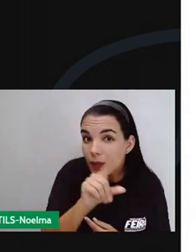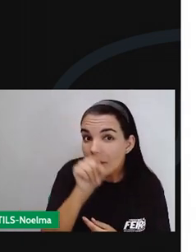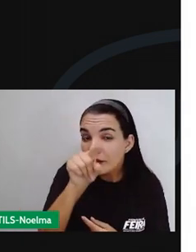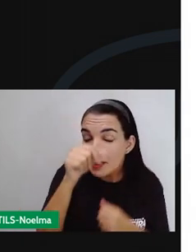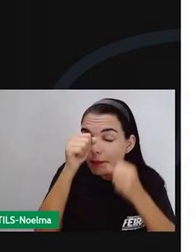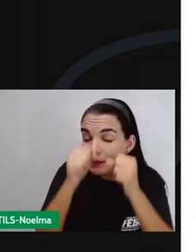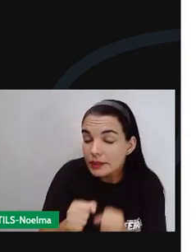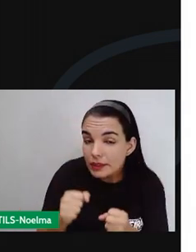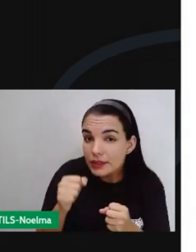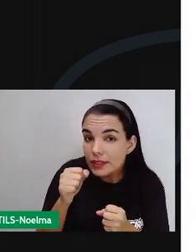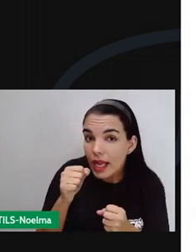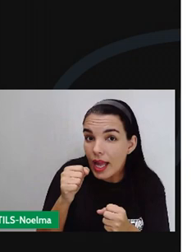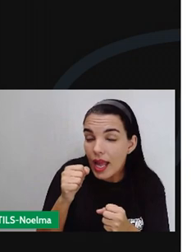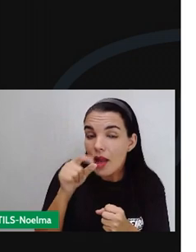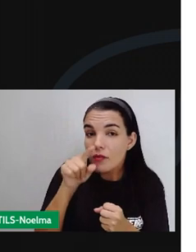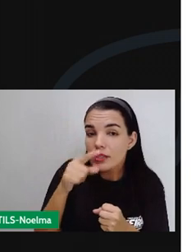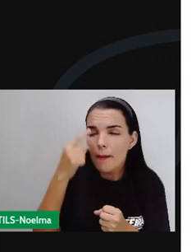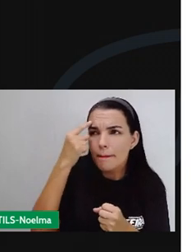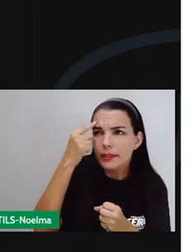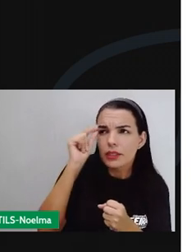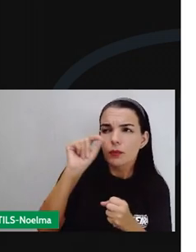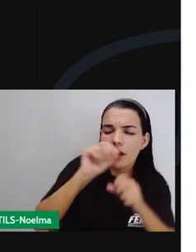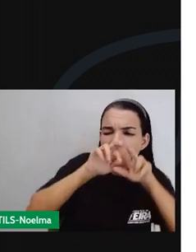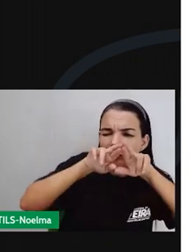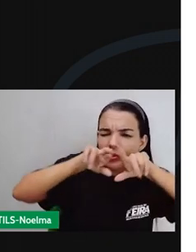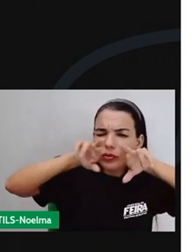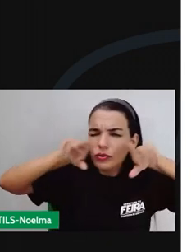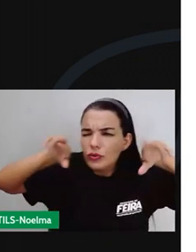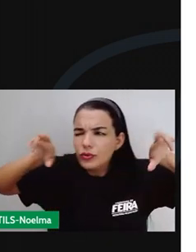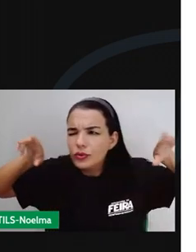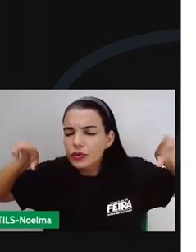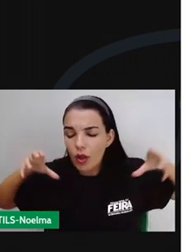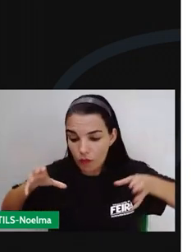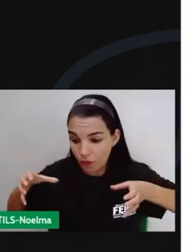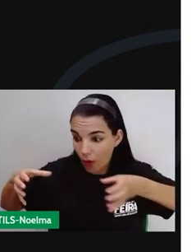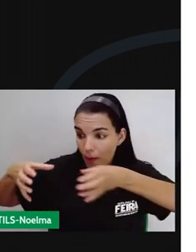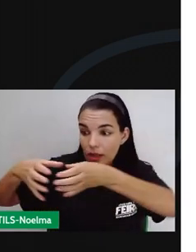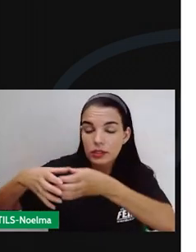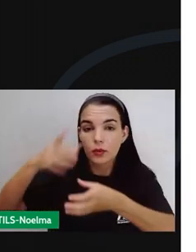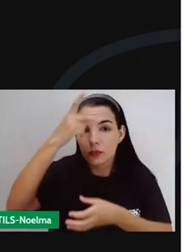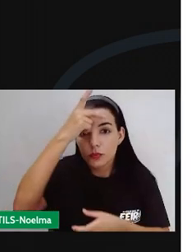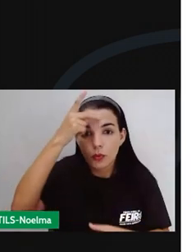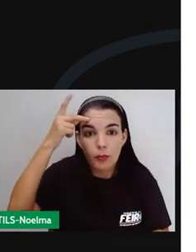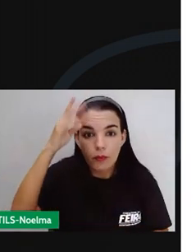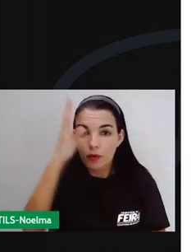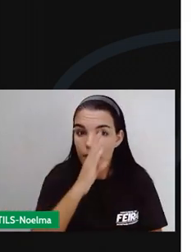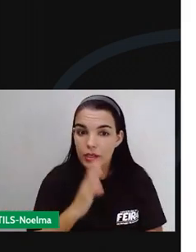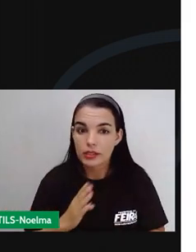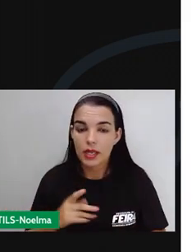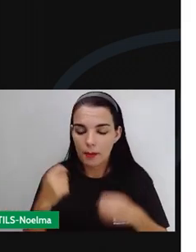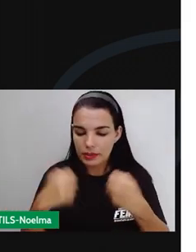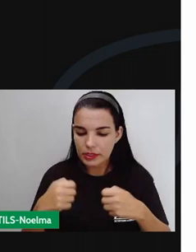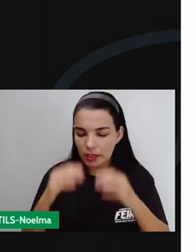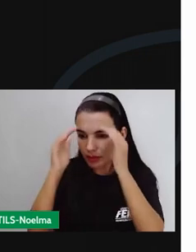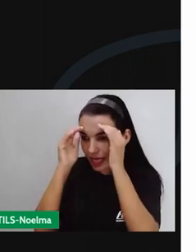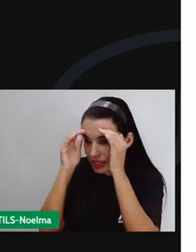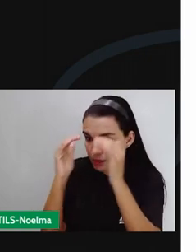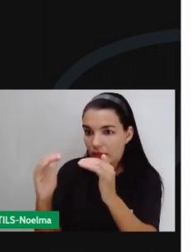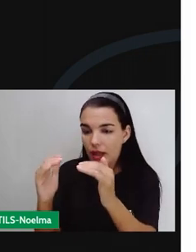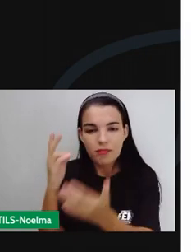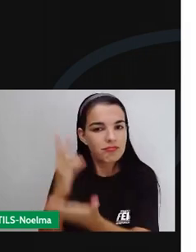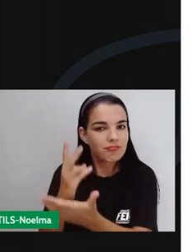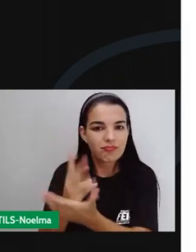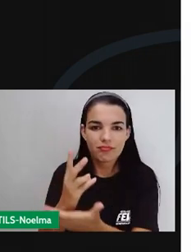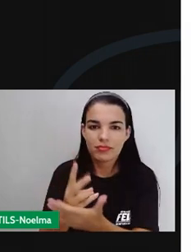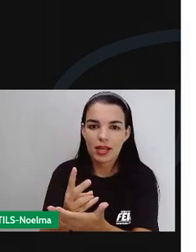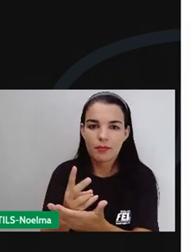pensando nessa diversidade tão grande que forma o nosso povo que devemos sempre respeitar o outro. Por